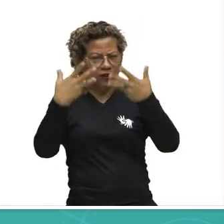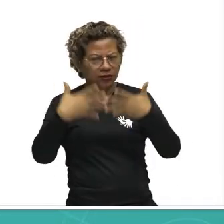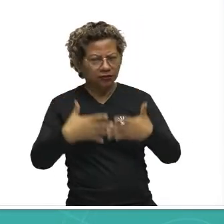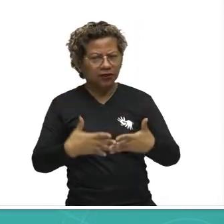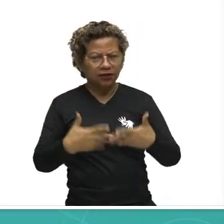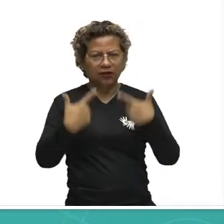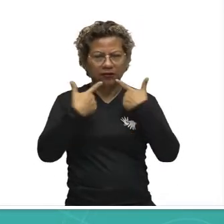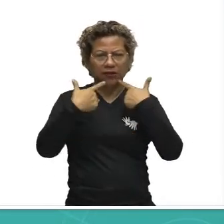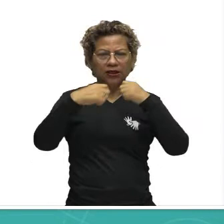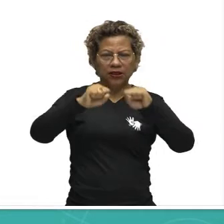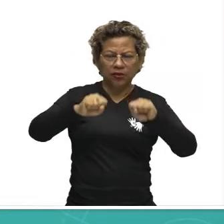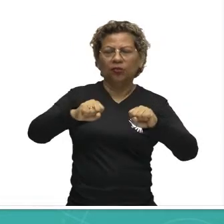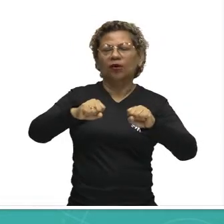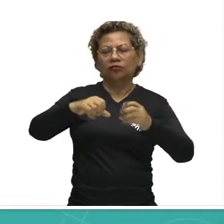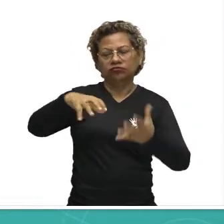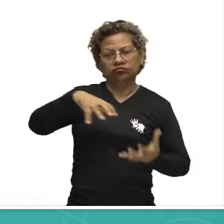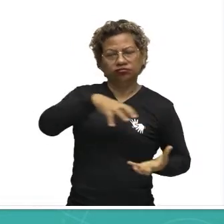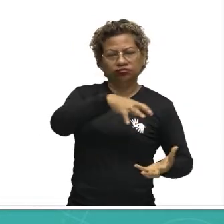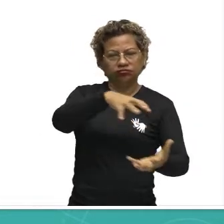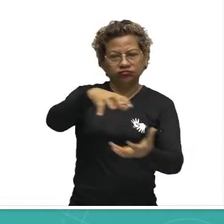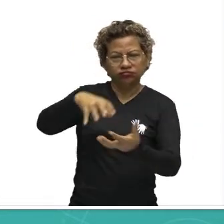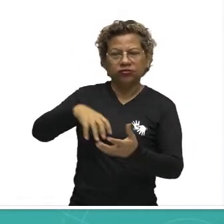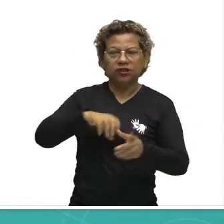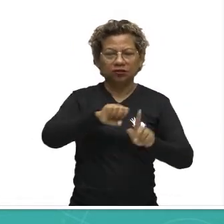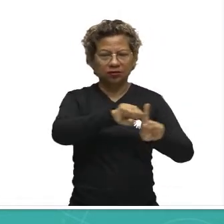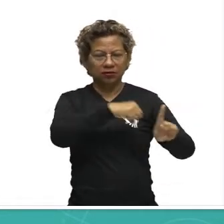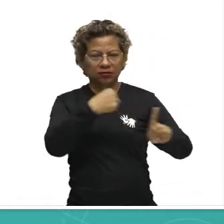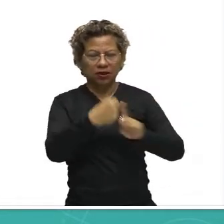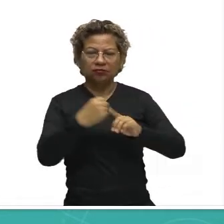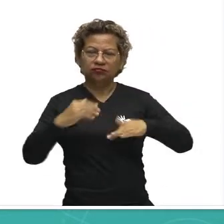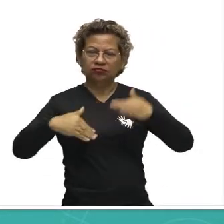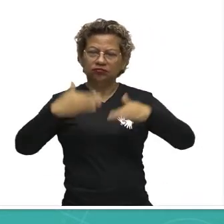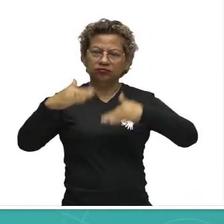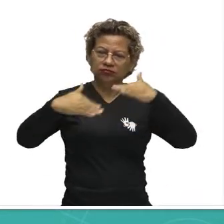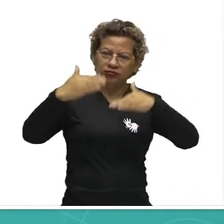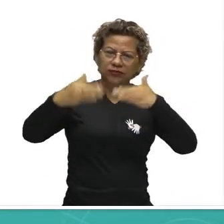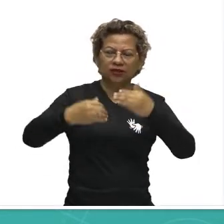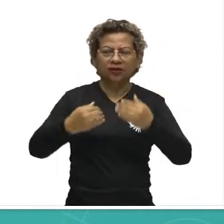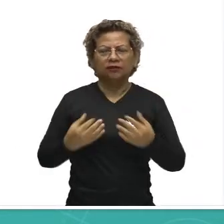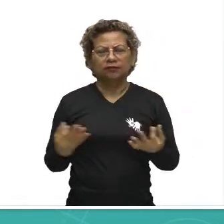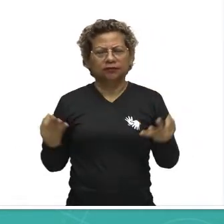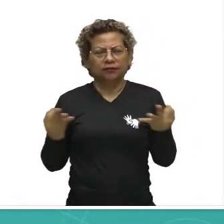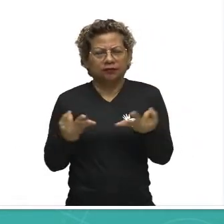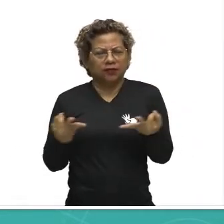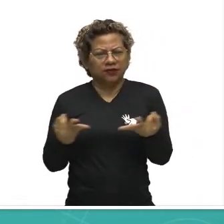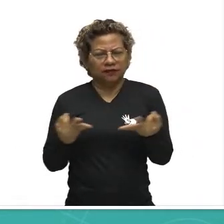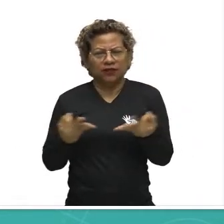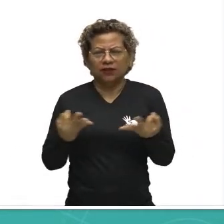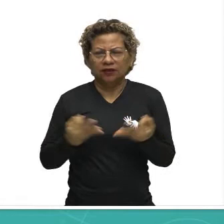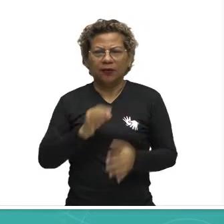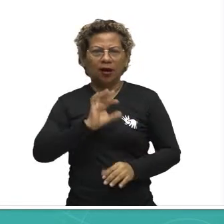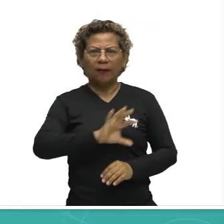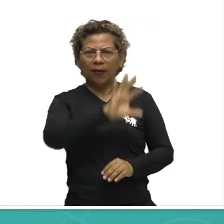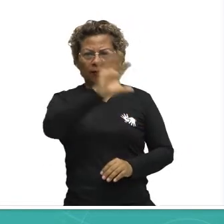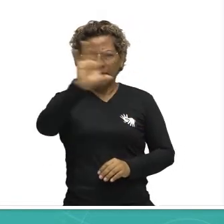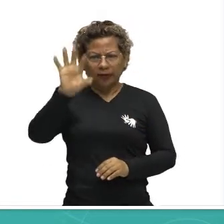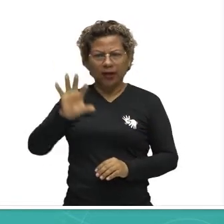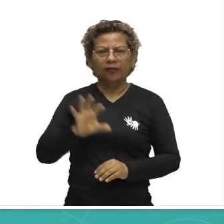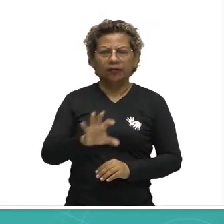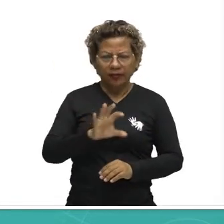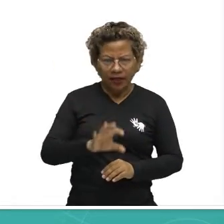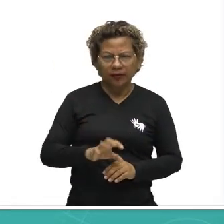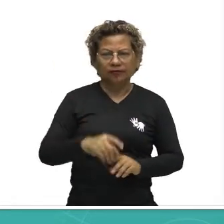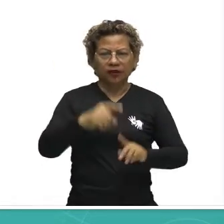linguagem universal. As sociedades desenvolveram danças específicas de cada região, apresentando